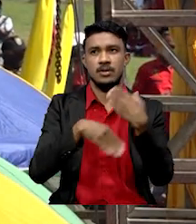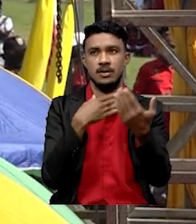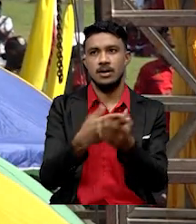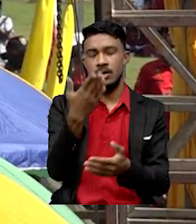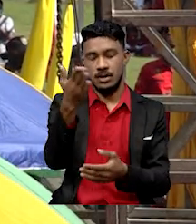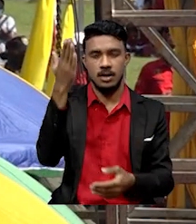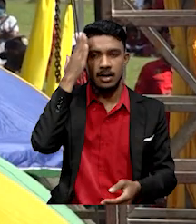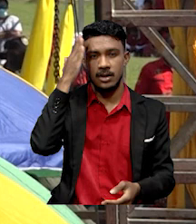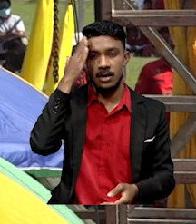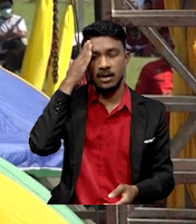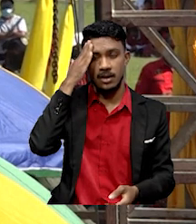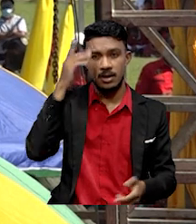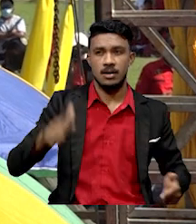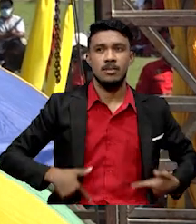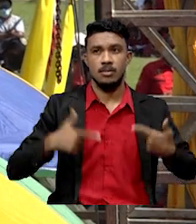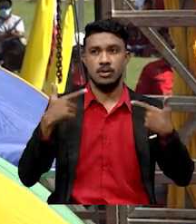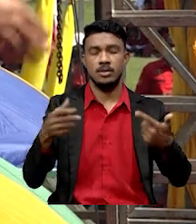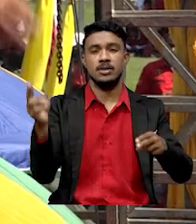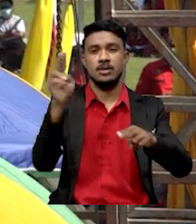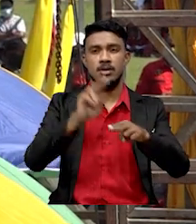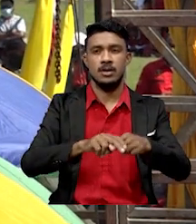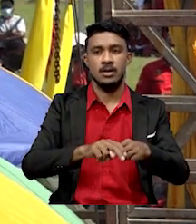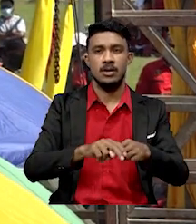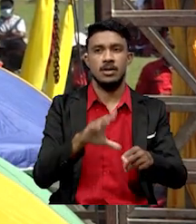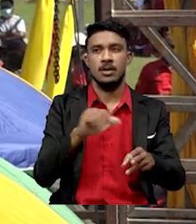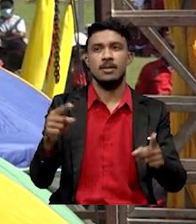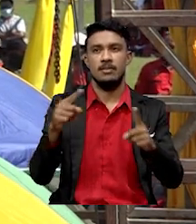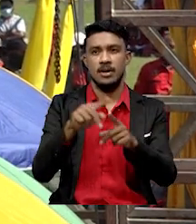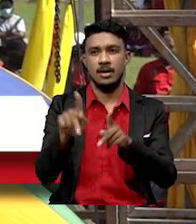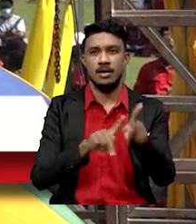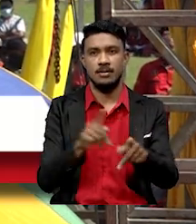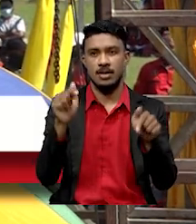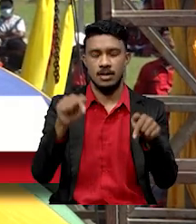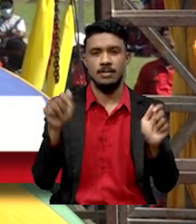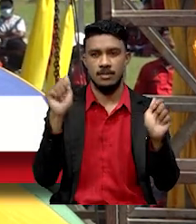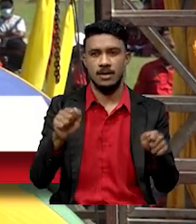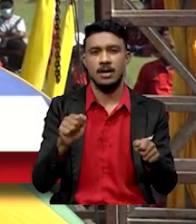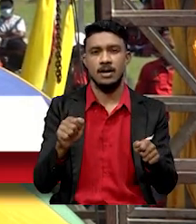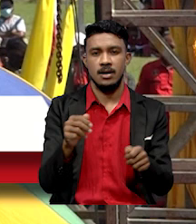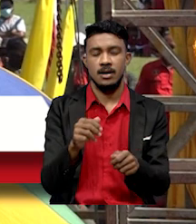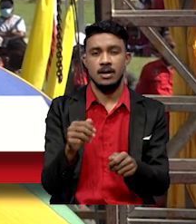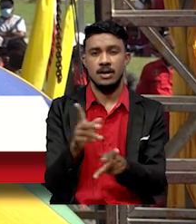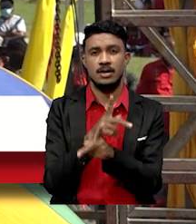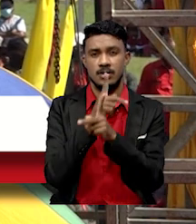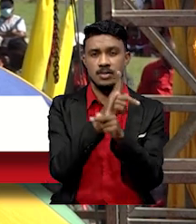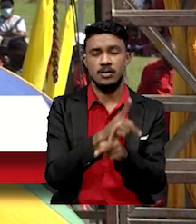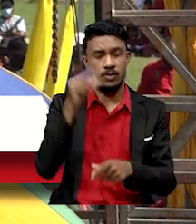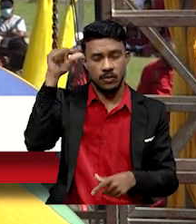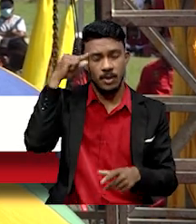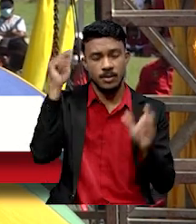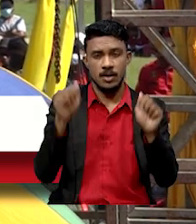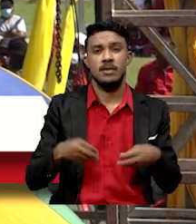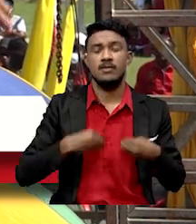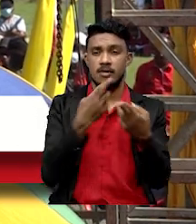ni Moris, atu tunde estabilidade ba povo ida ne, atu kupela nia kriho governo, para que atu for solução